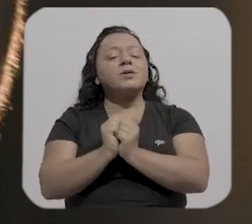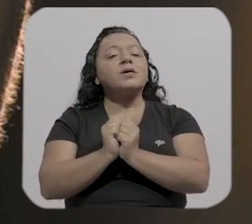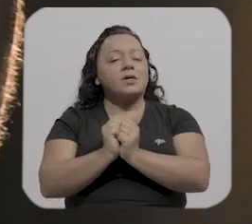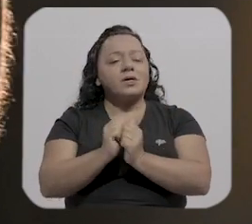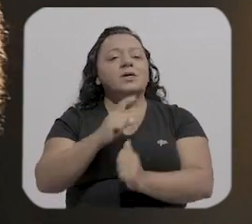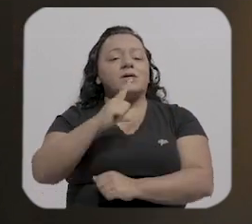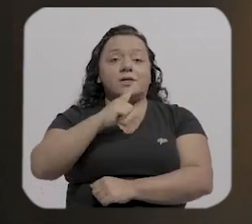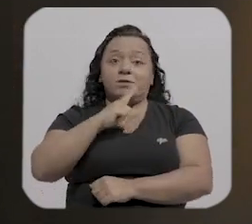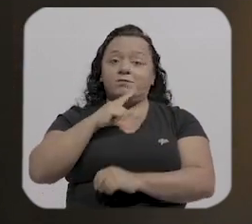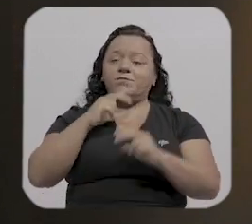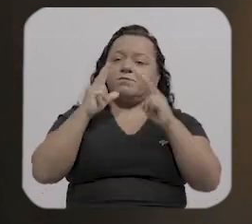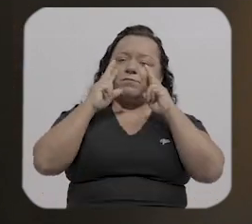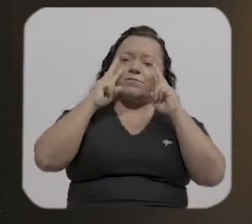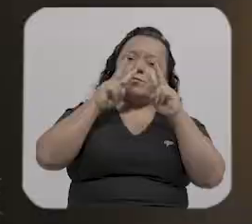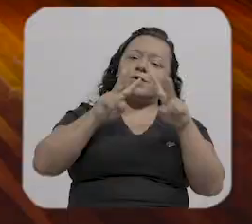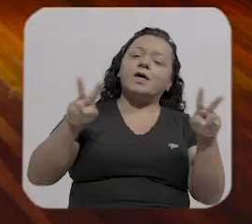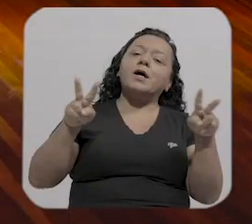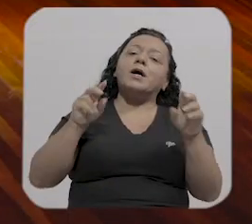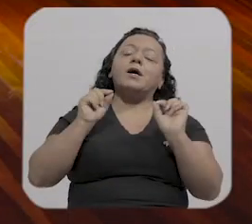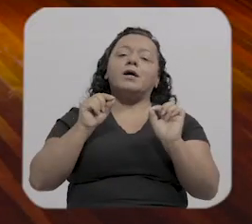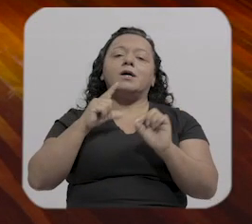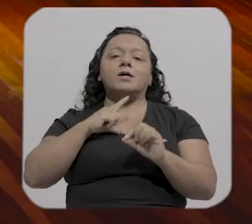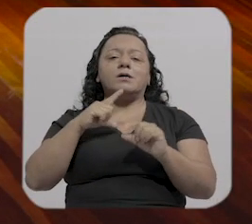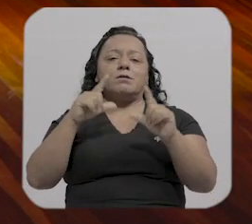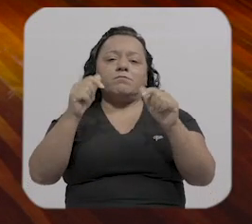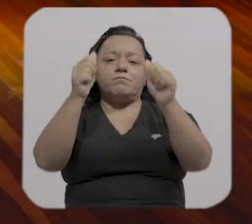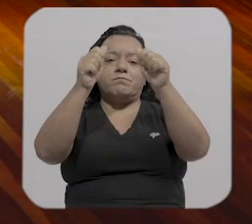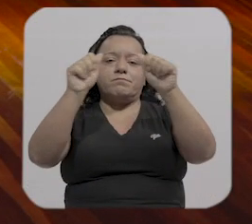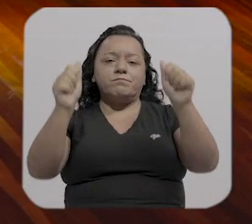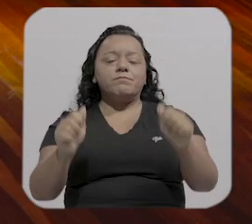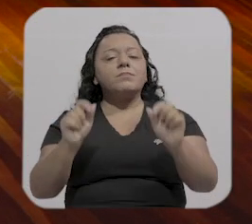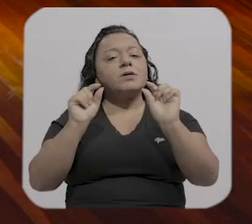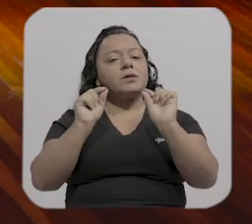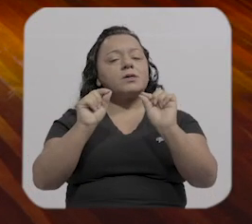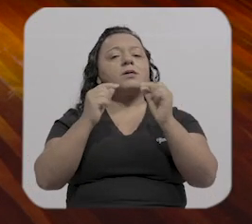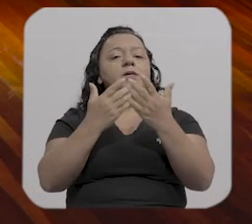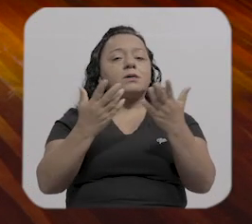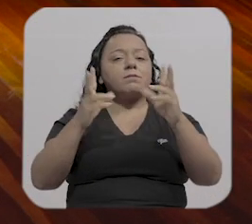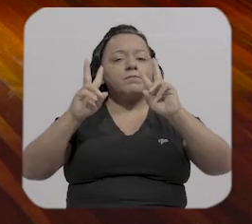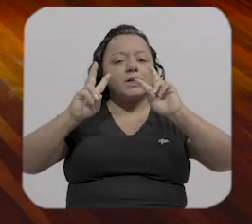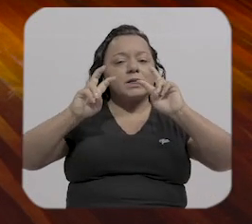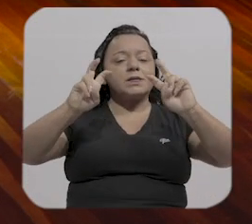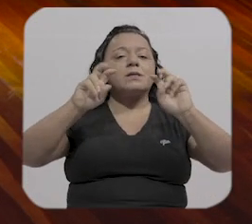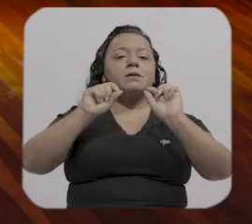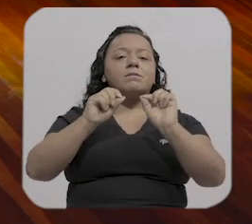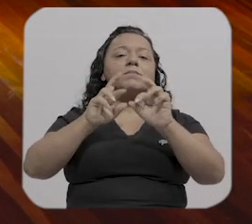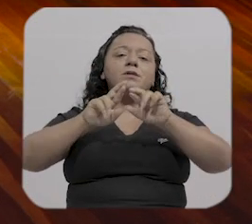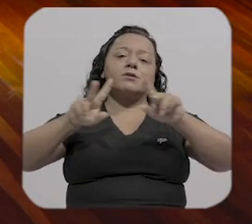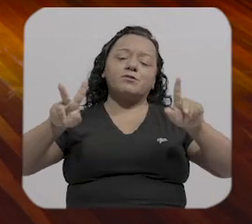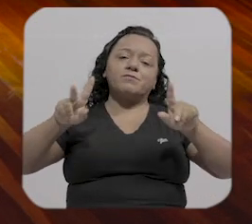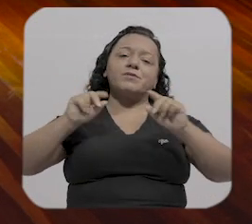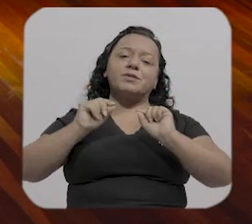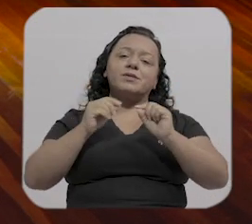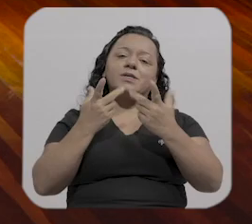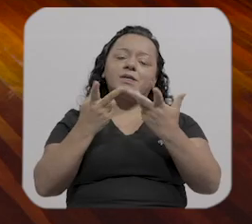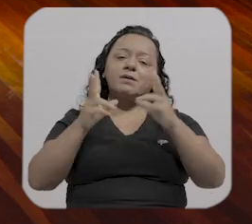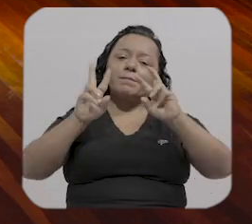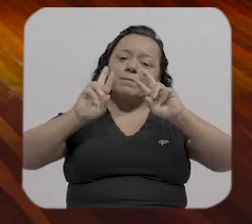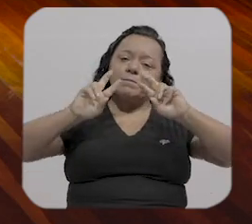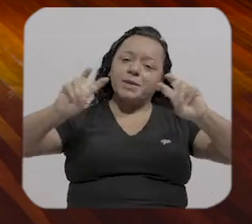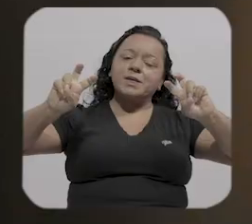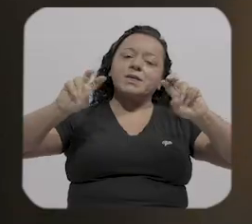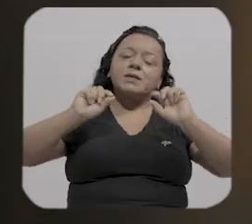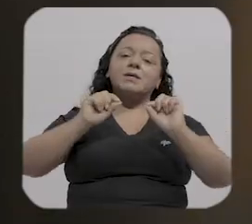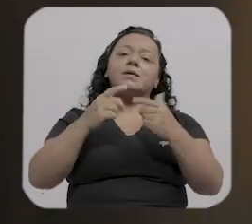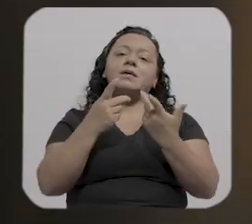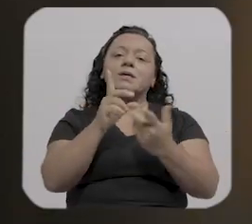É claro que você for olhar a estética de cada um, você percebe essa diferença. Se você fizer esse estudo,